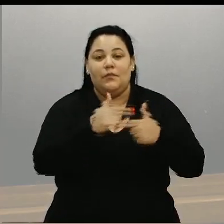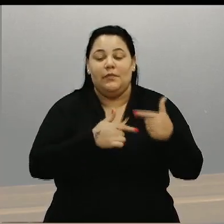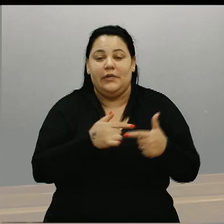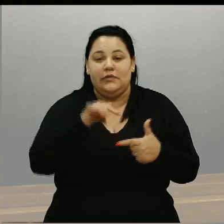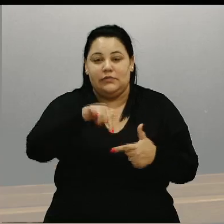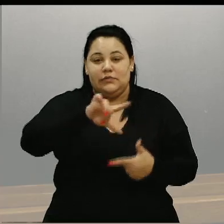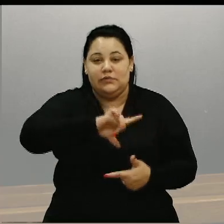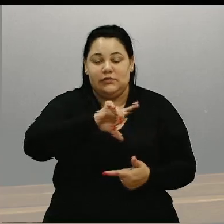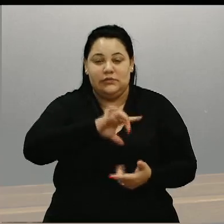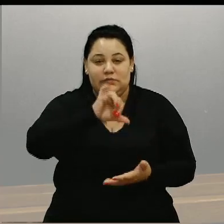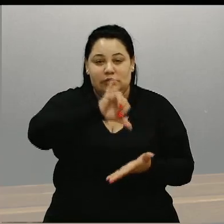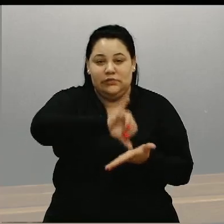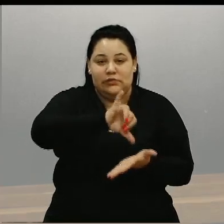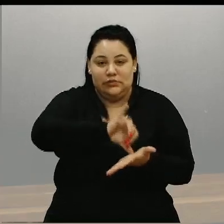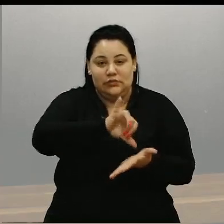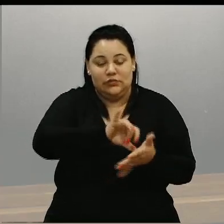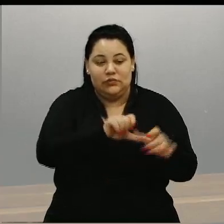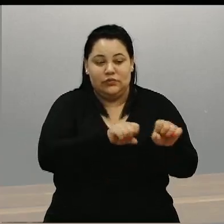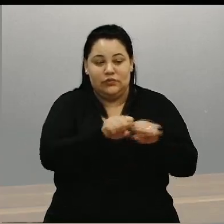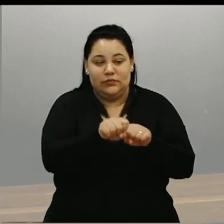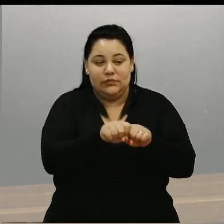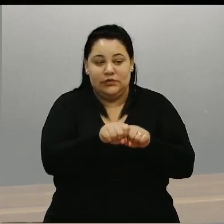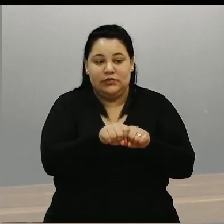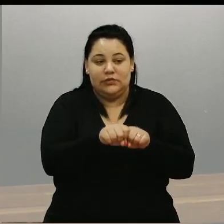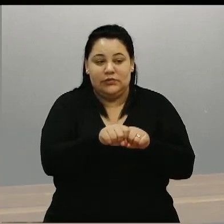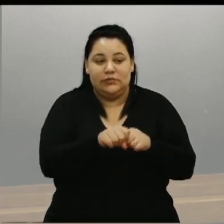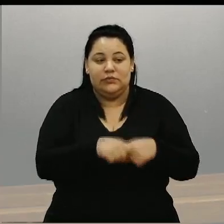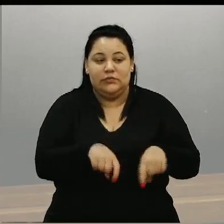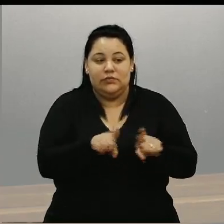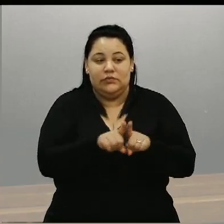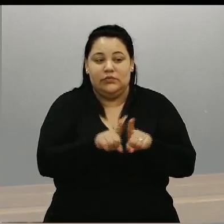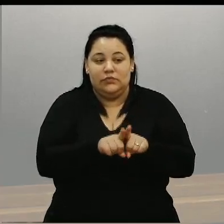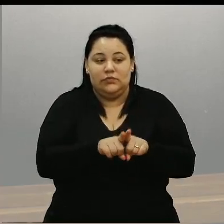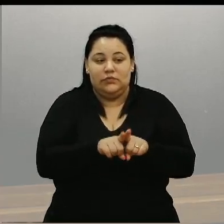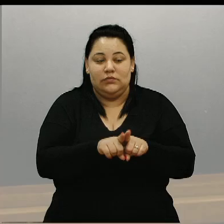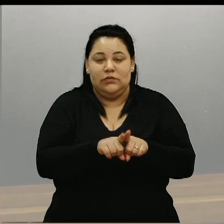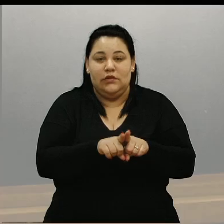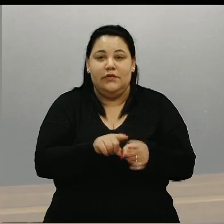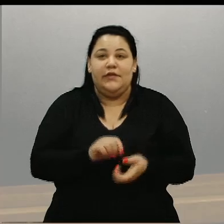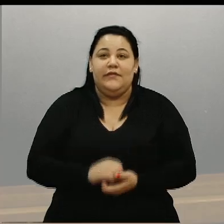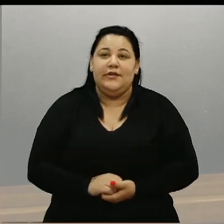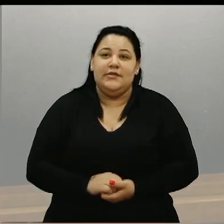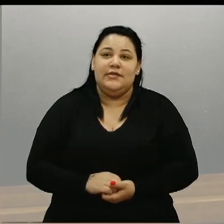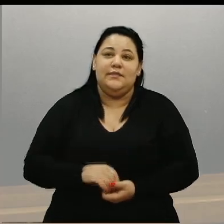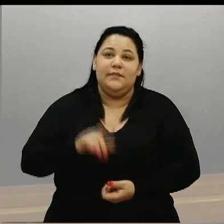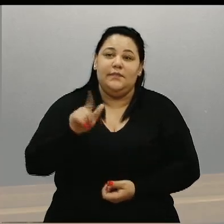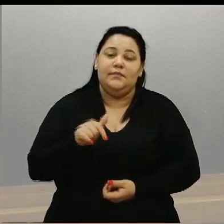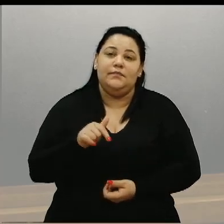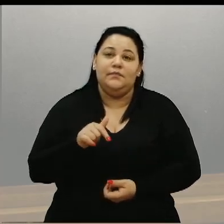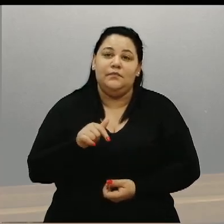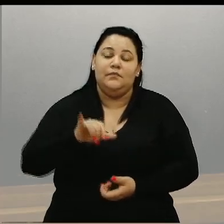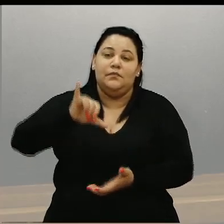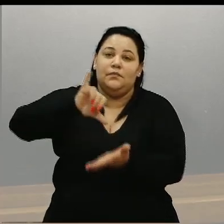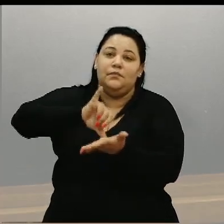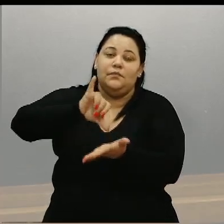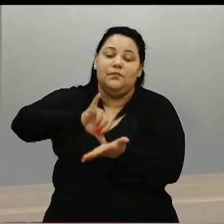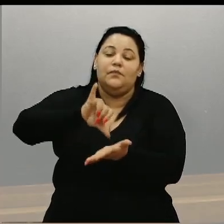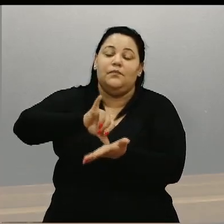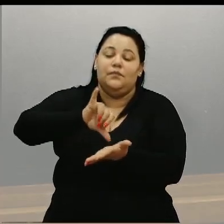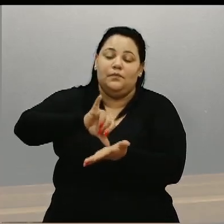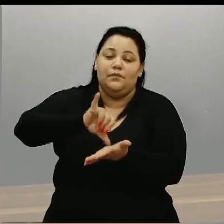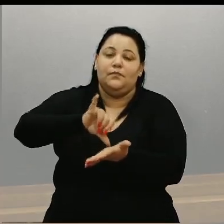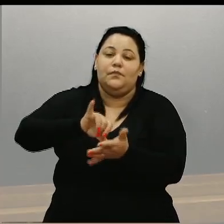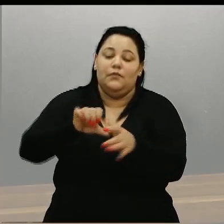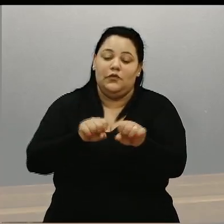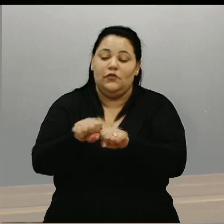centro eh de Formação faz a comunidade eh a comunidade o Centro de Formação ele